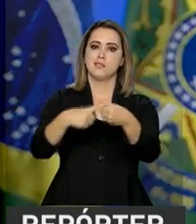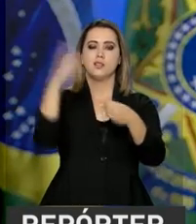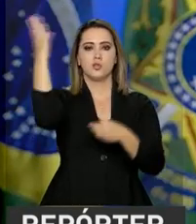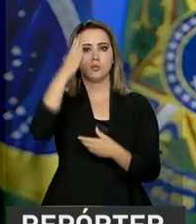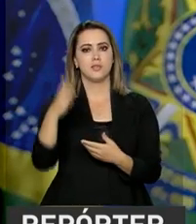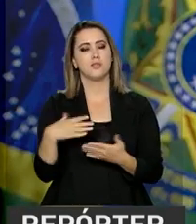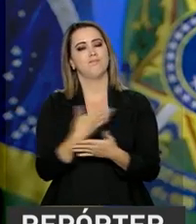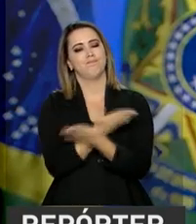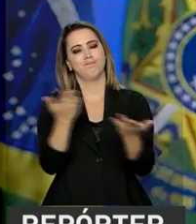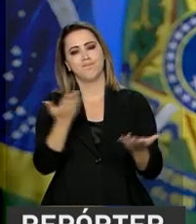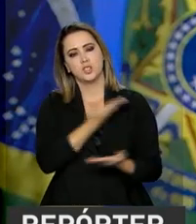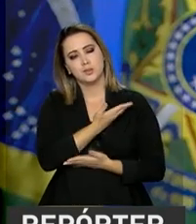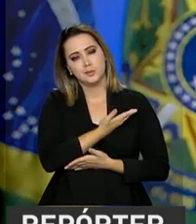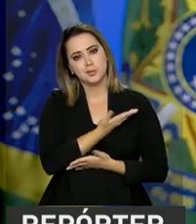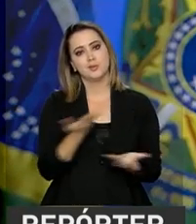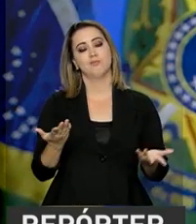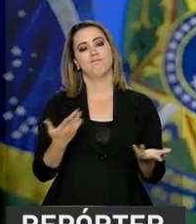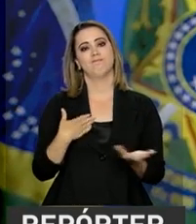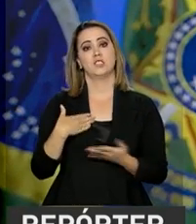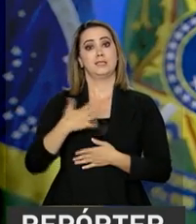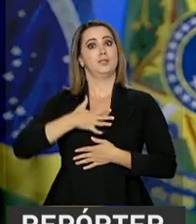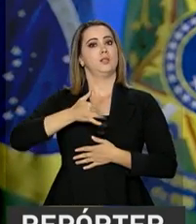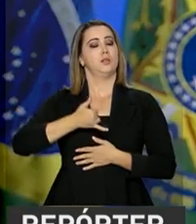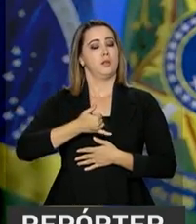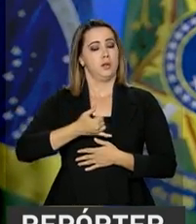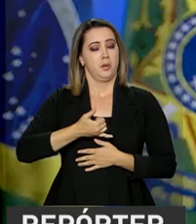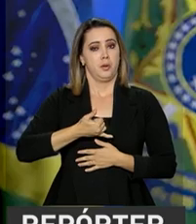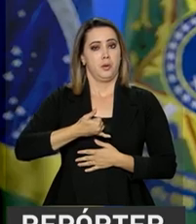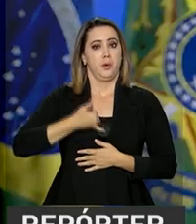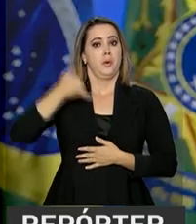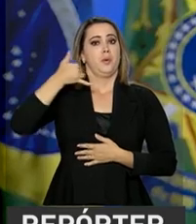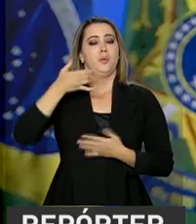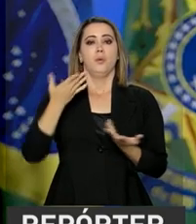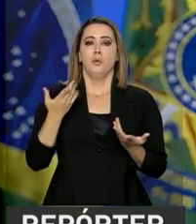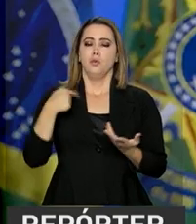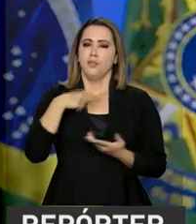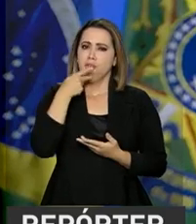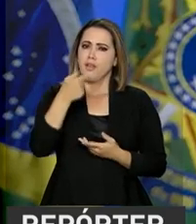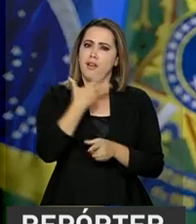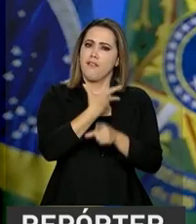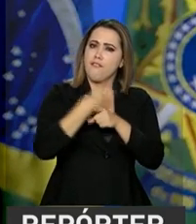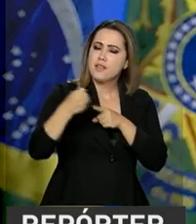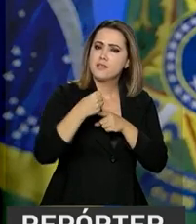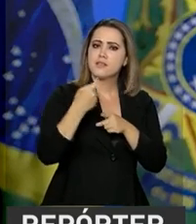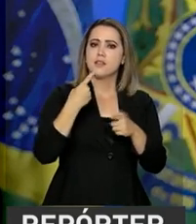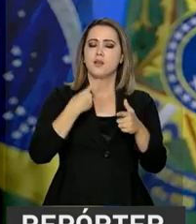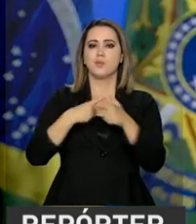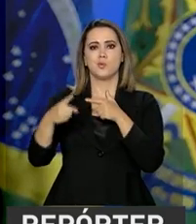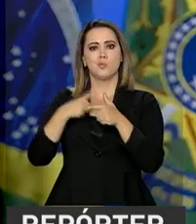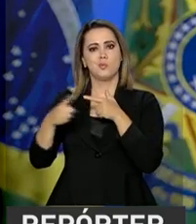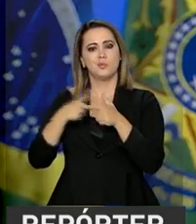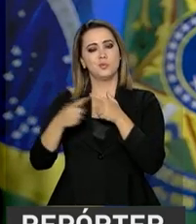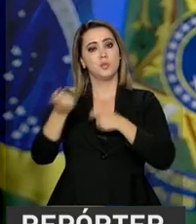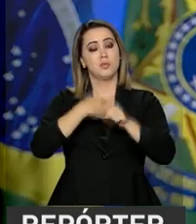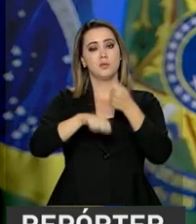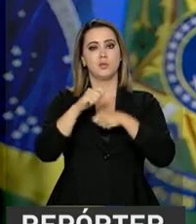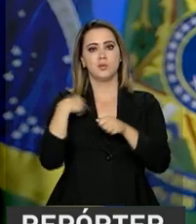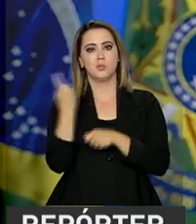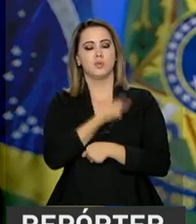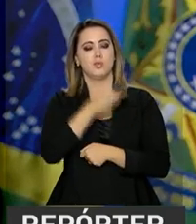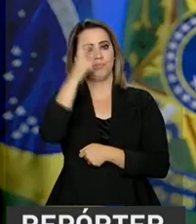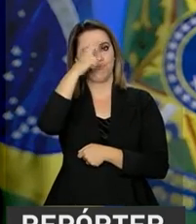amigos minhas amigas eu tenho muito orgulho em dizer que vencemos a maior recessão de nossa